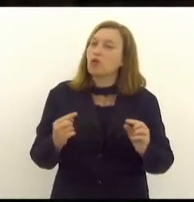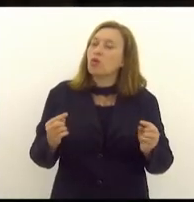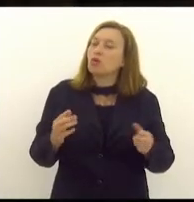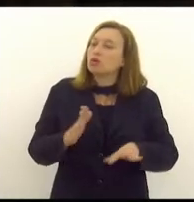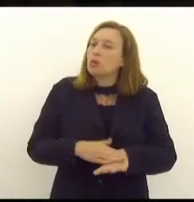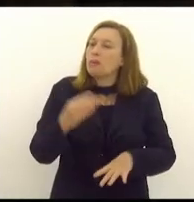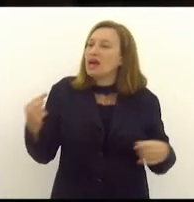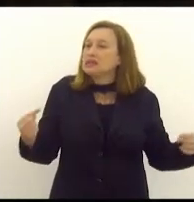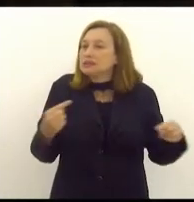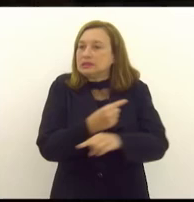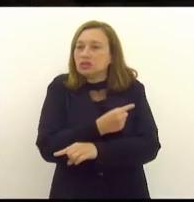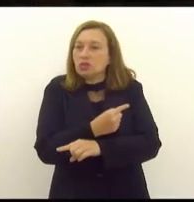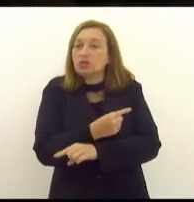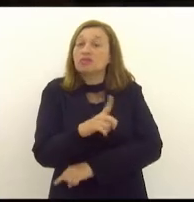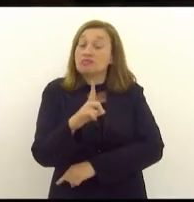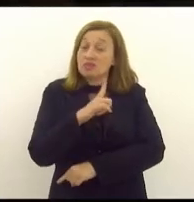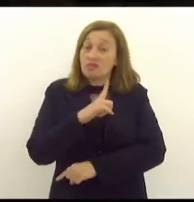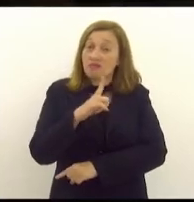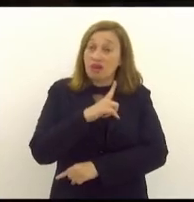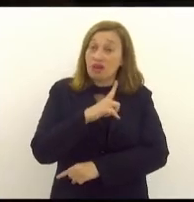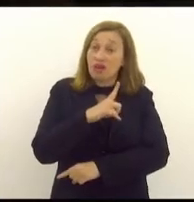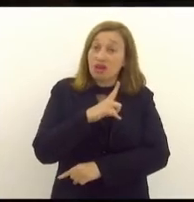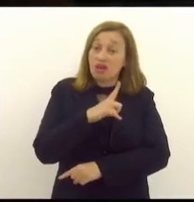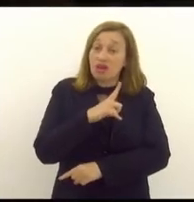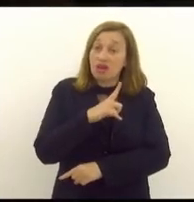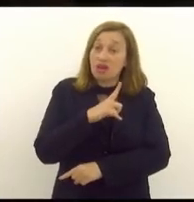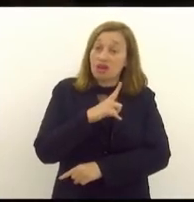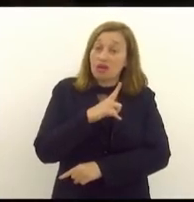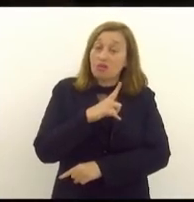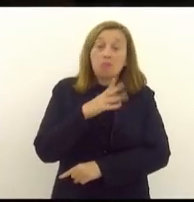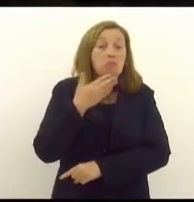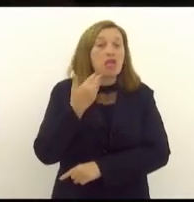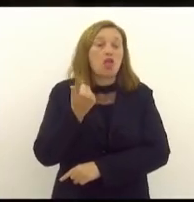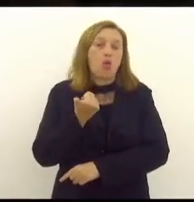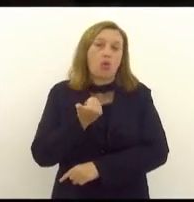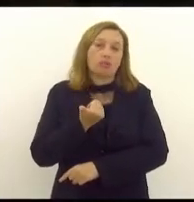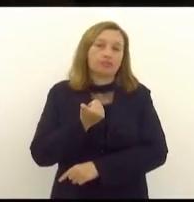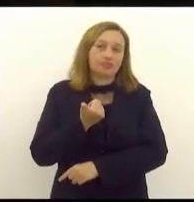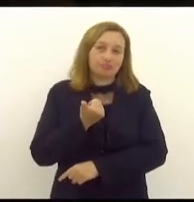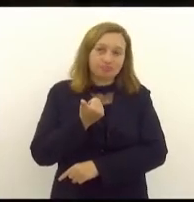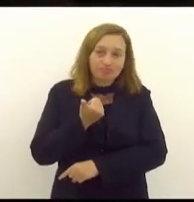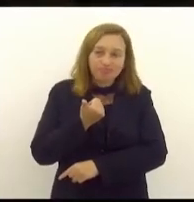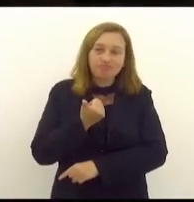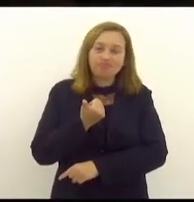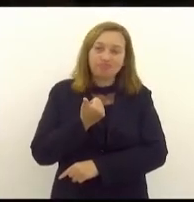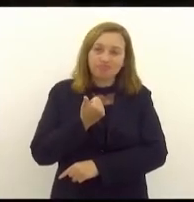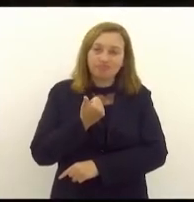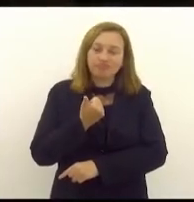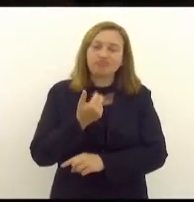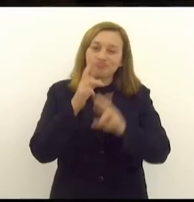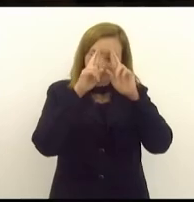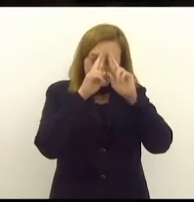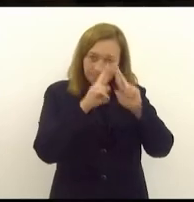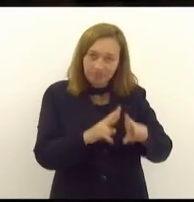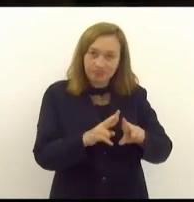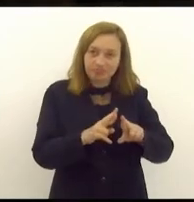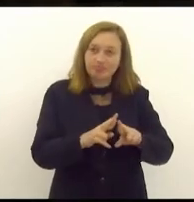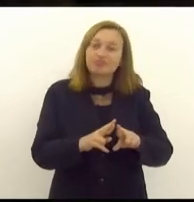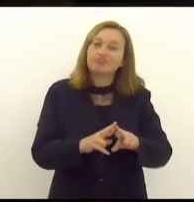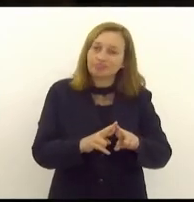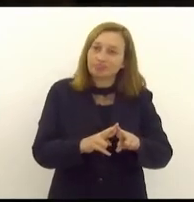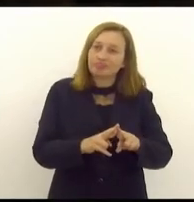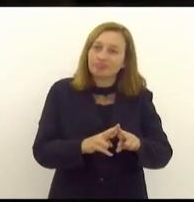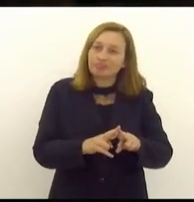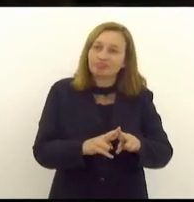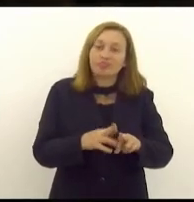discórdia houver melhor e o respeito ainda é